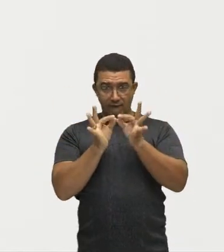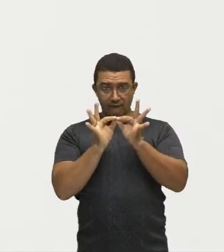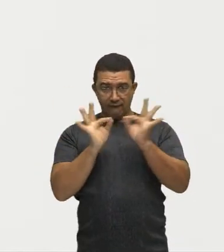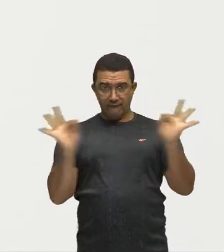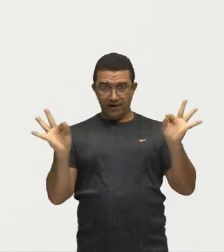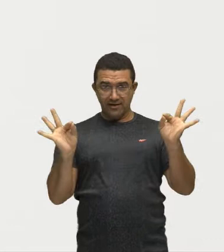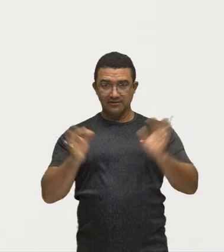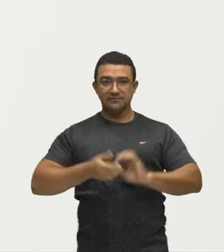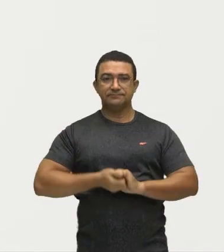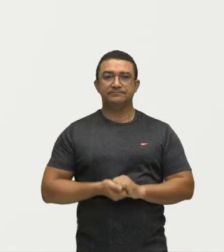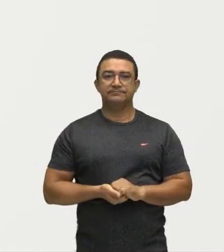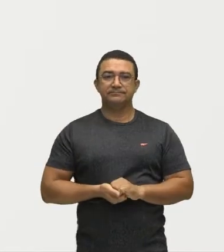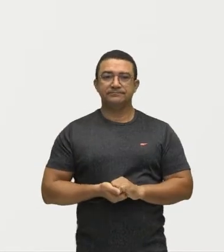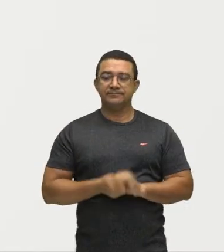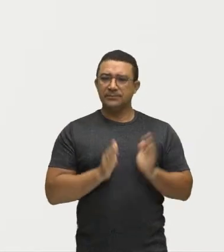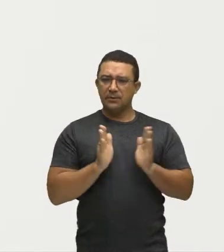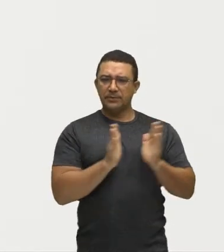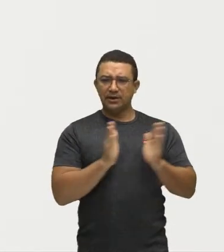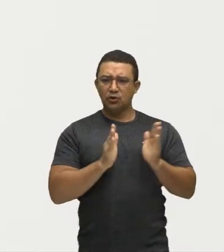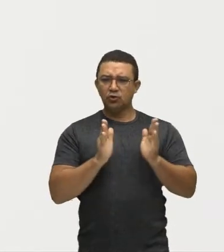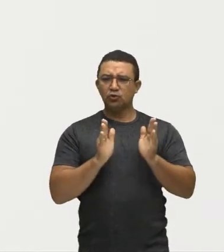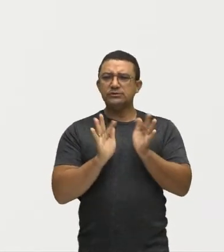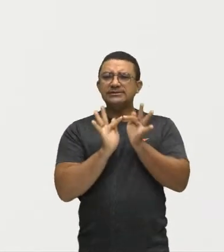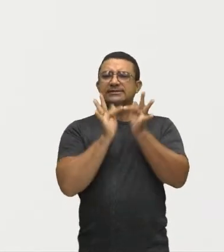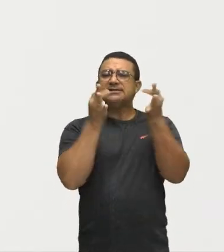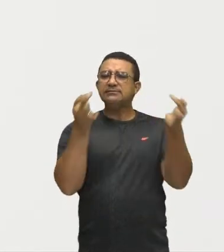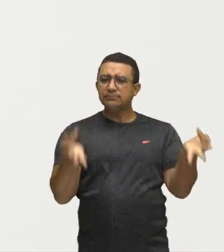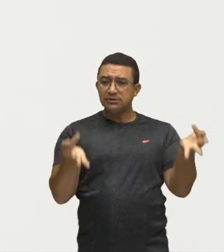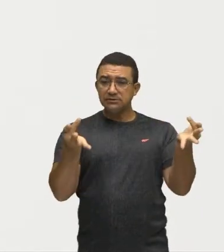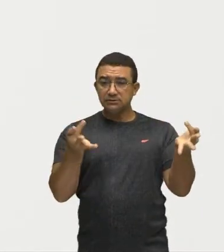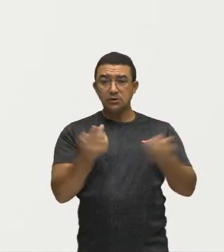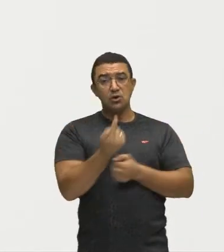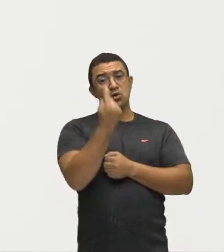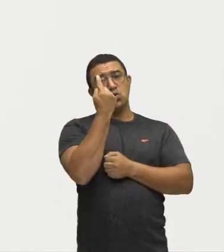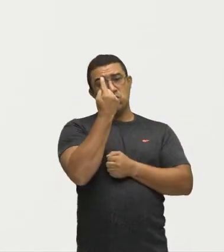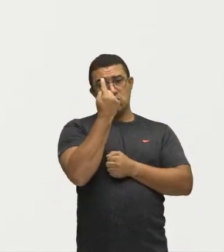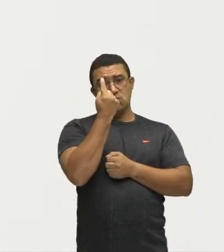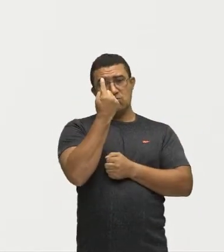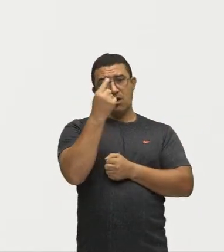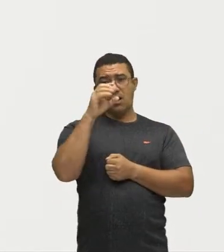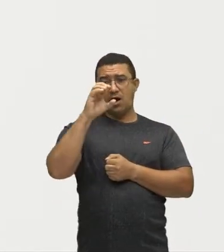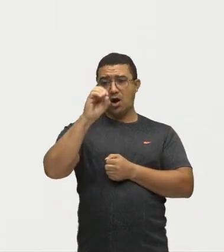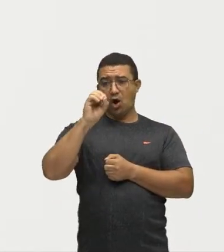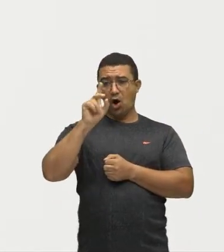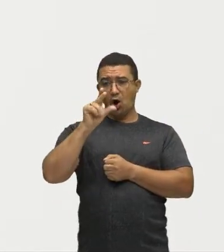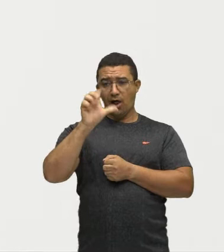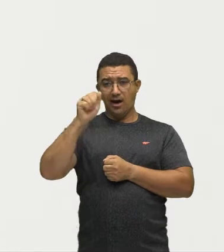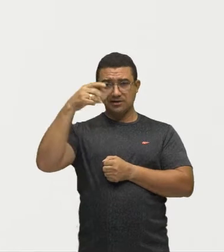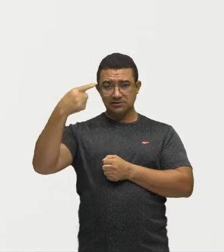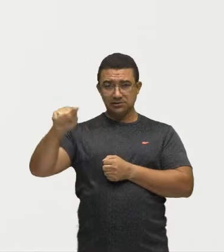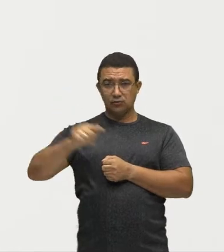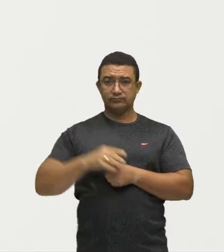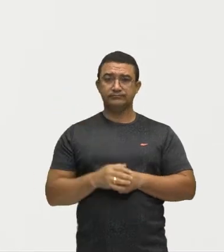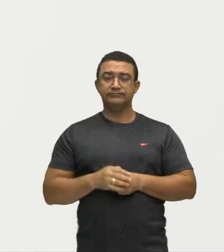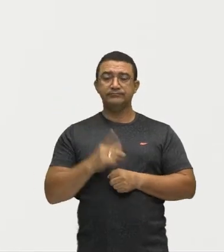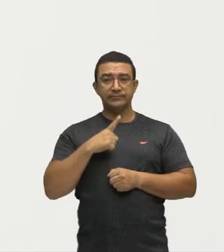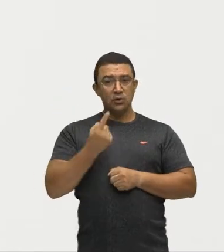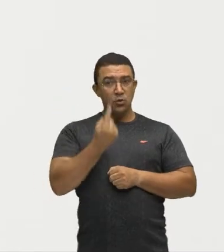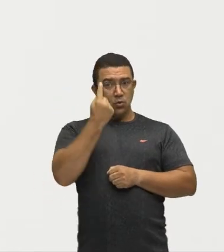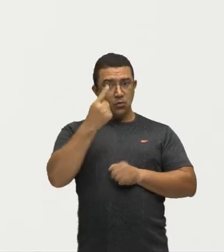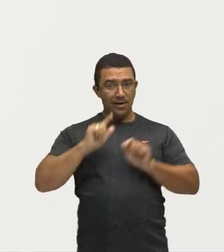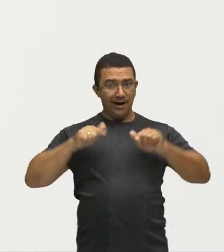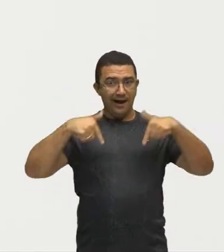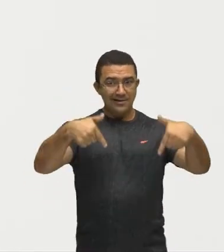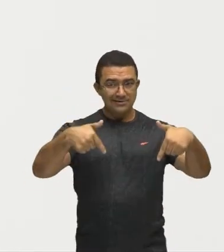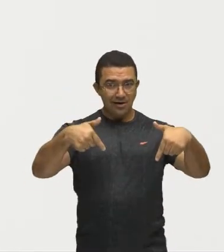formado apenas por uma oração. Olha só, hein? Uma oração e pelo sentido de apenas uma ação verbal. Então, o que